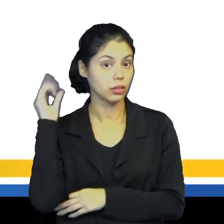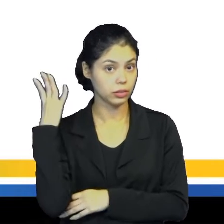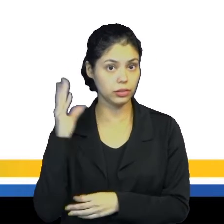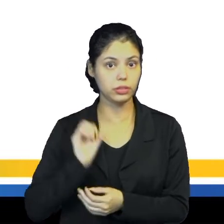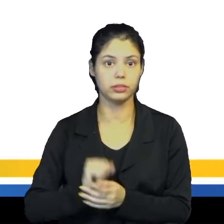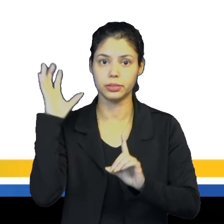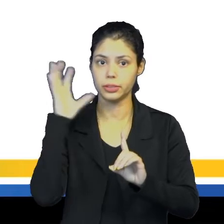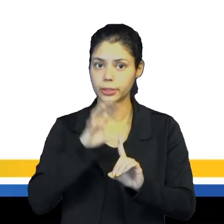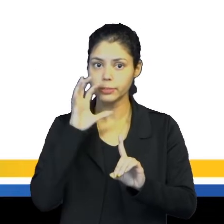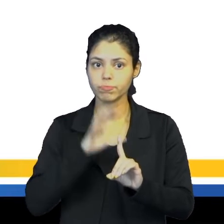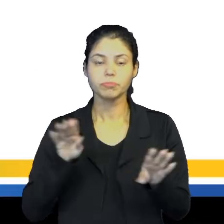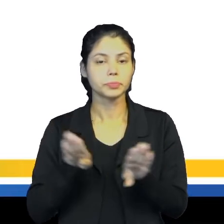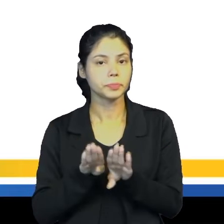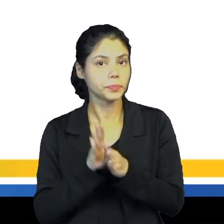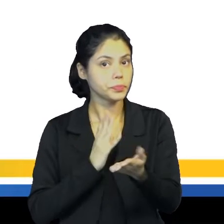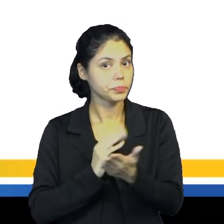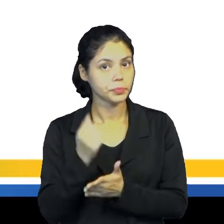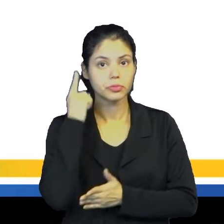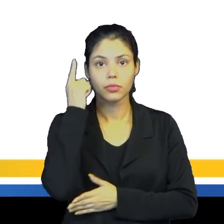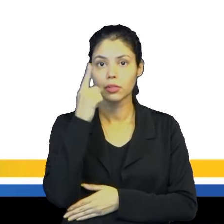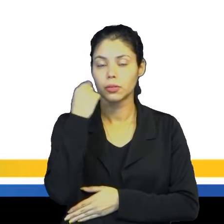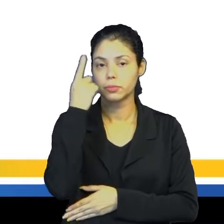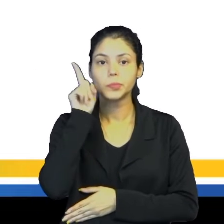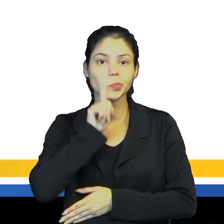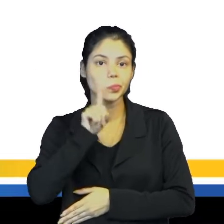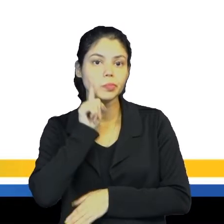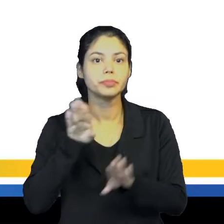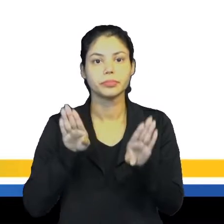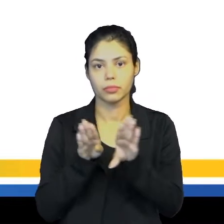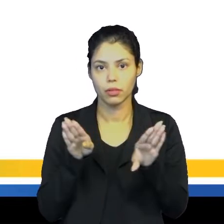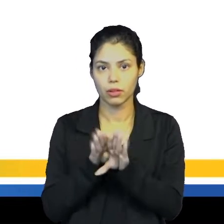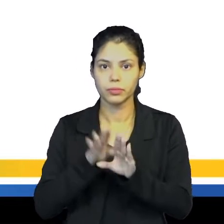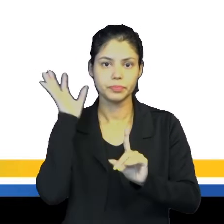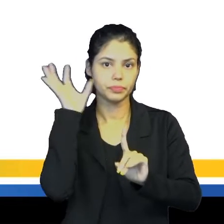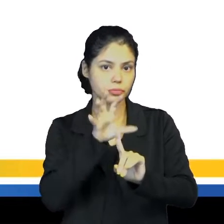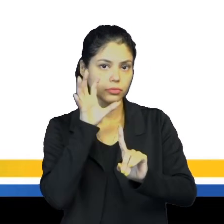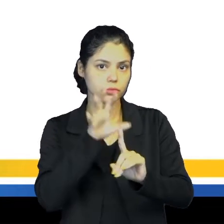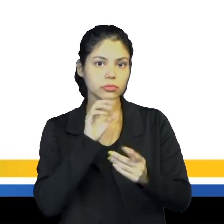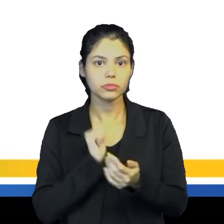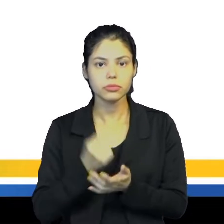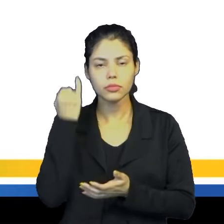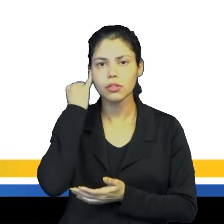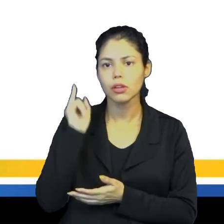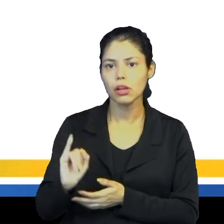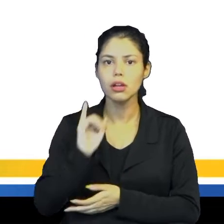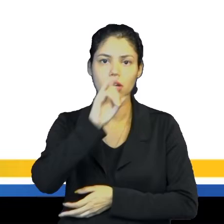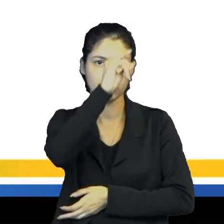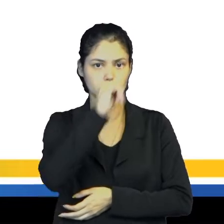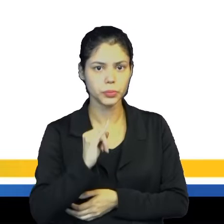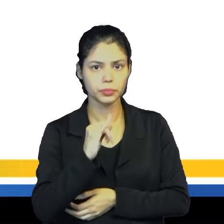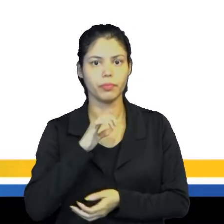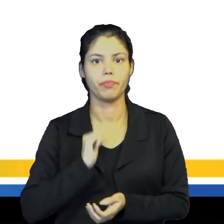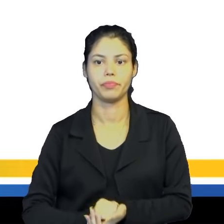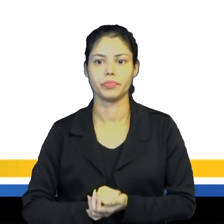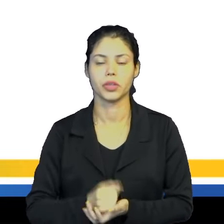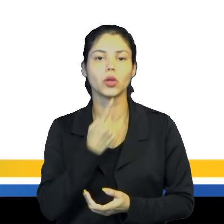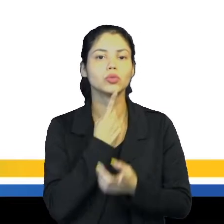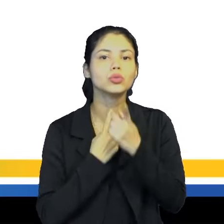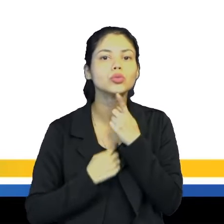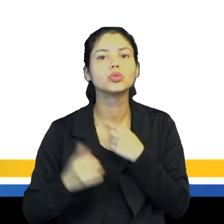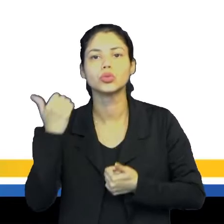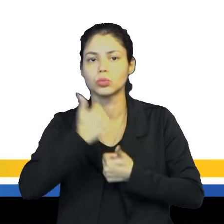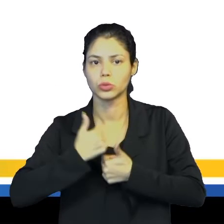a influência da independência dos Estados Unidos, né, que também foi aí influenciada pelas ideias iluministas, o desejo